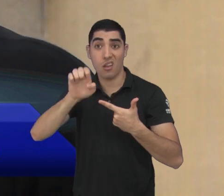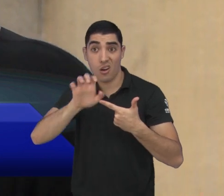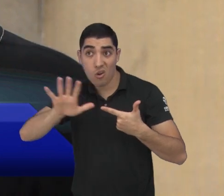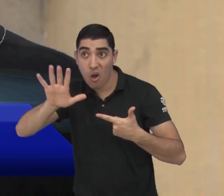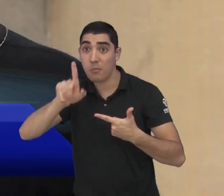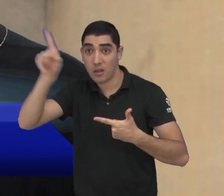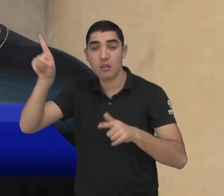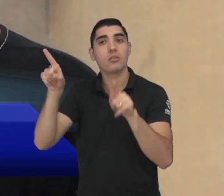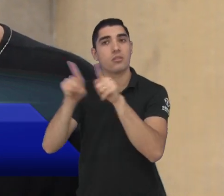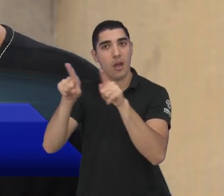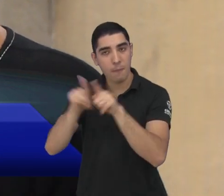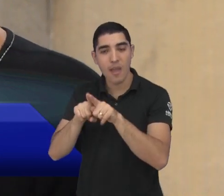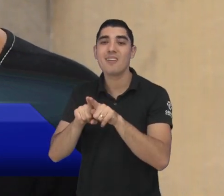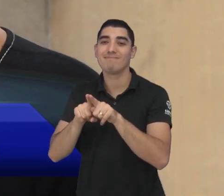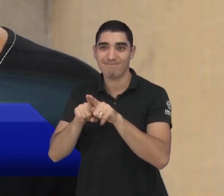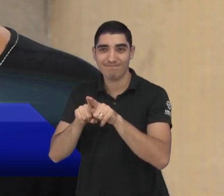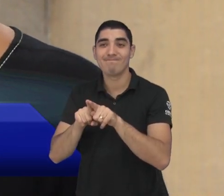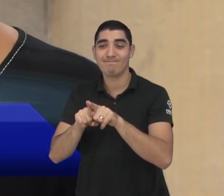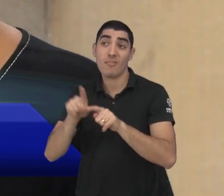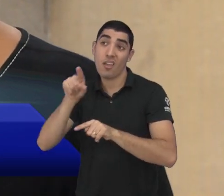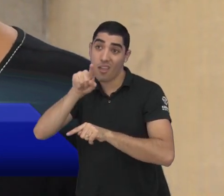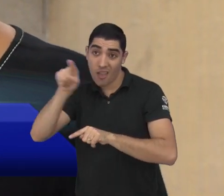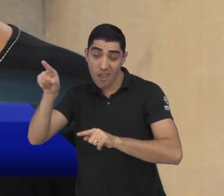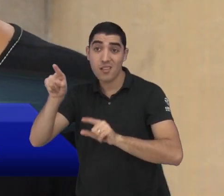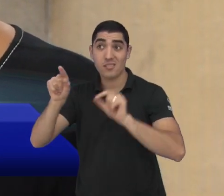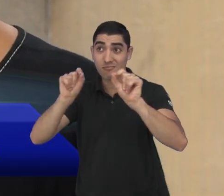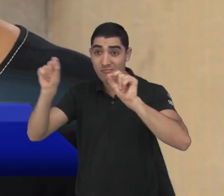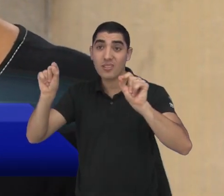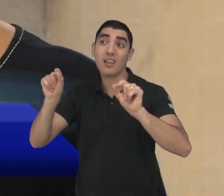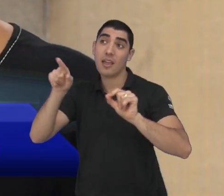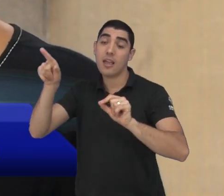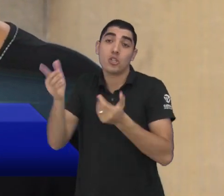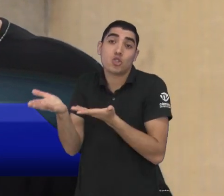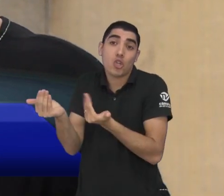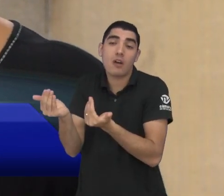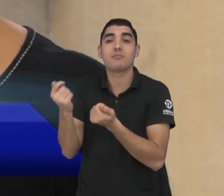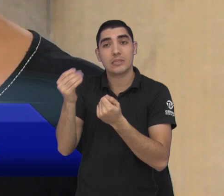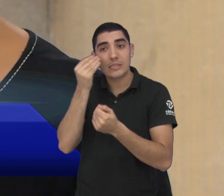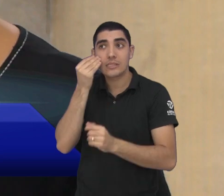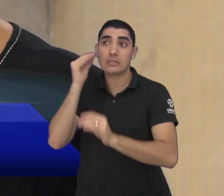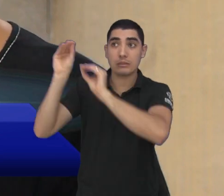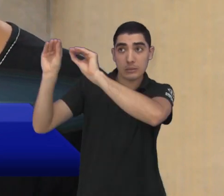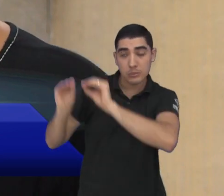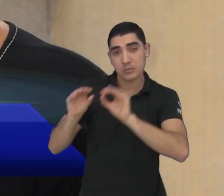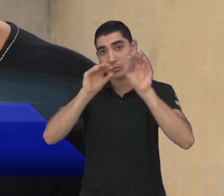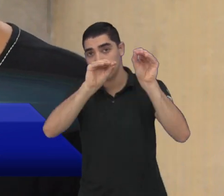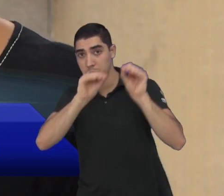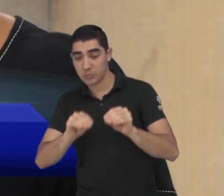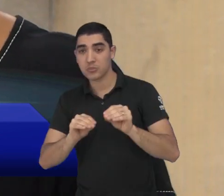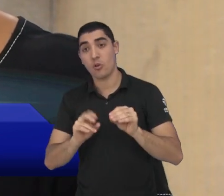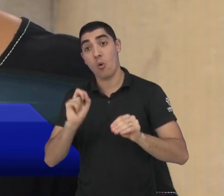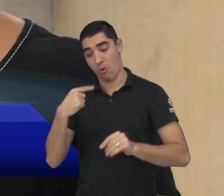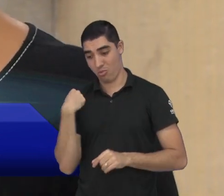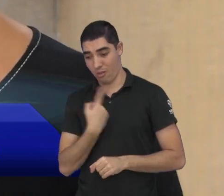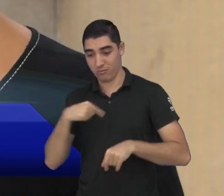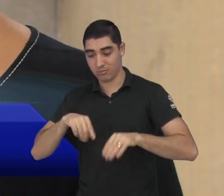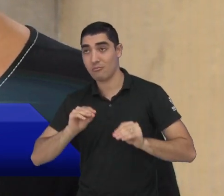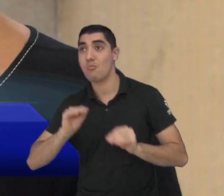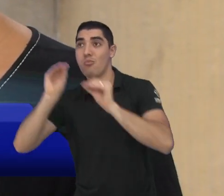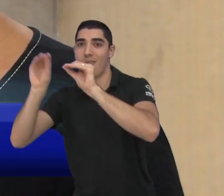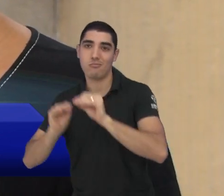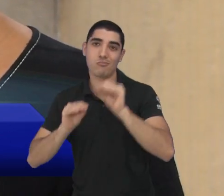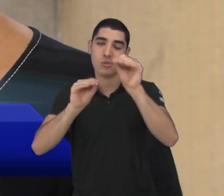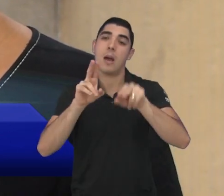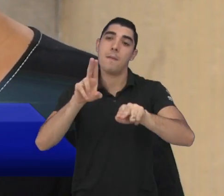Europa, acabam ocupando essa força de trabalho mais jovem. Né? Então, por isso que a gente ainda vive um certo